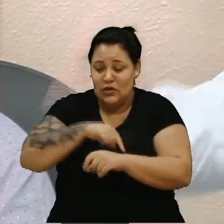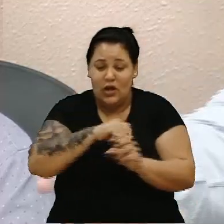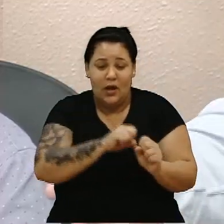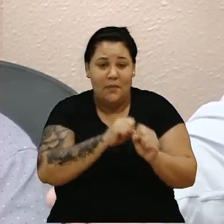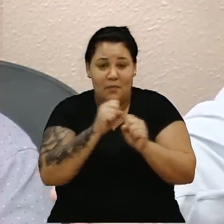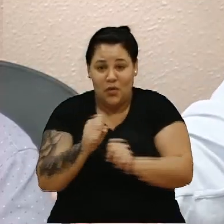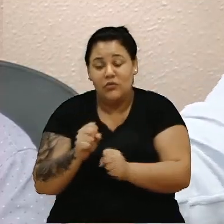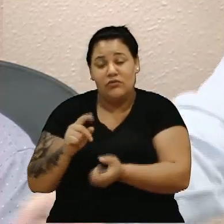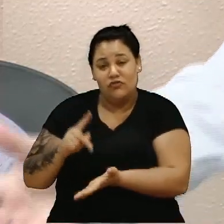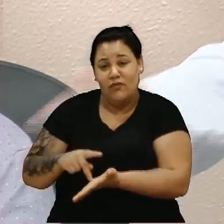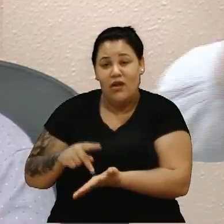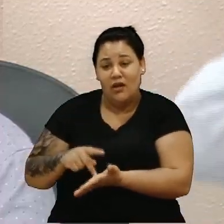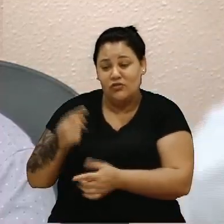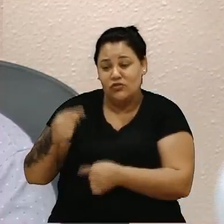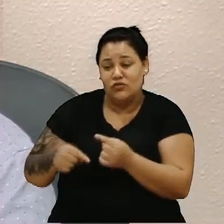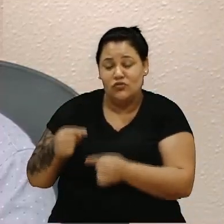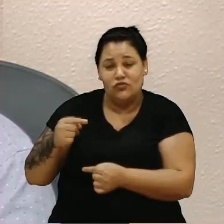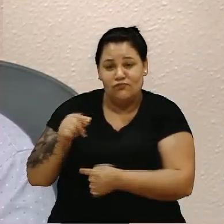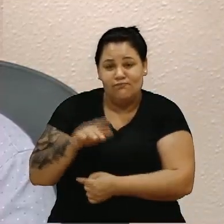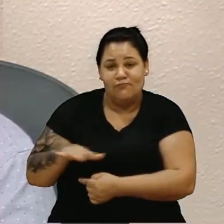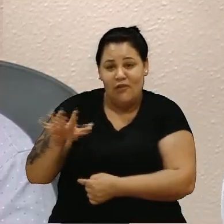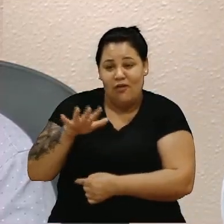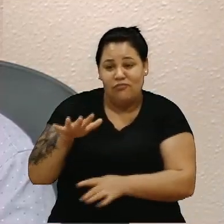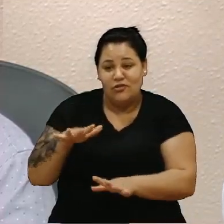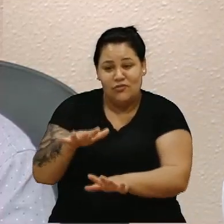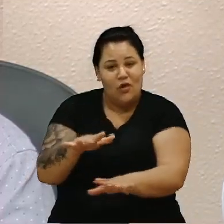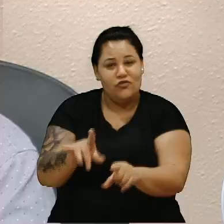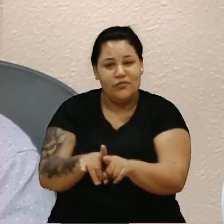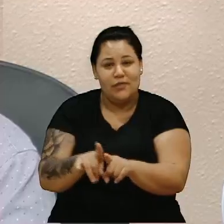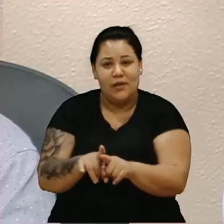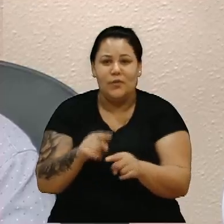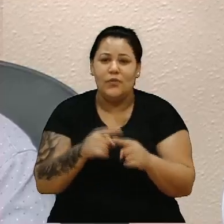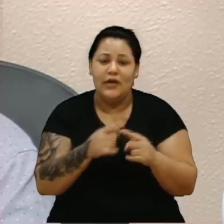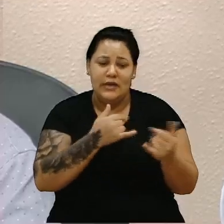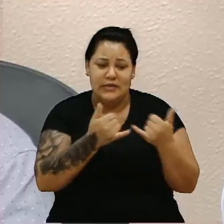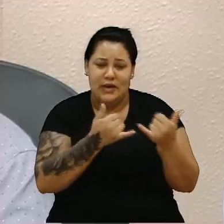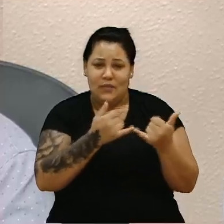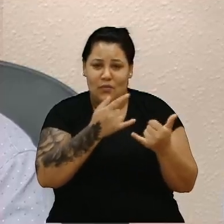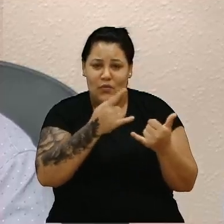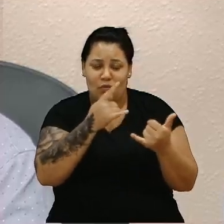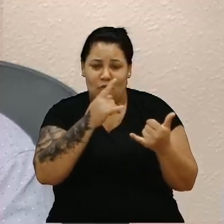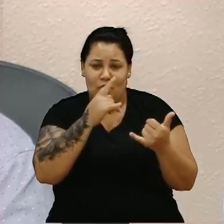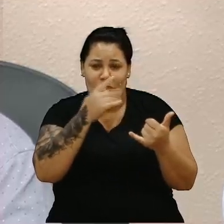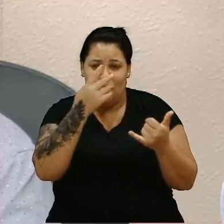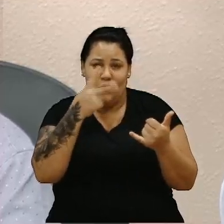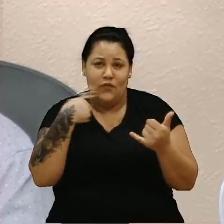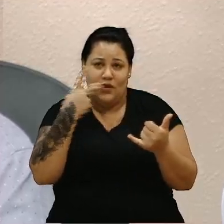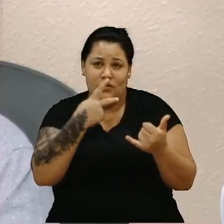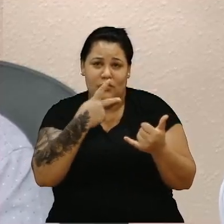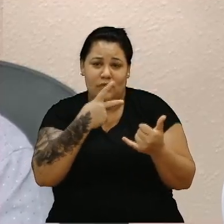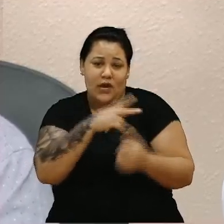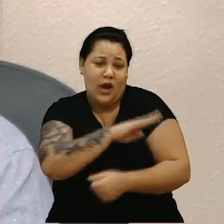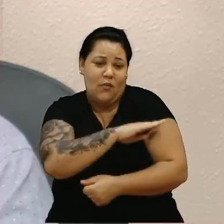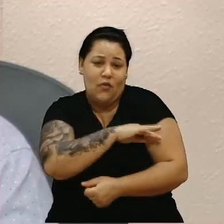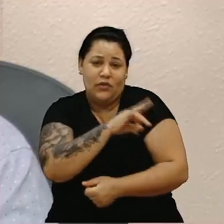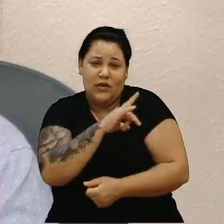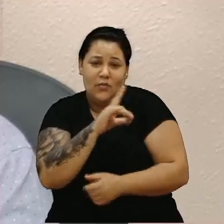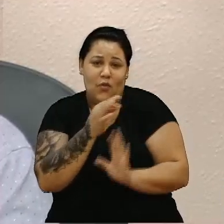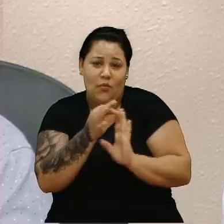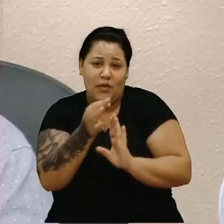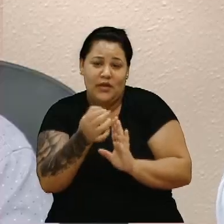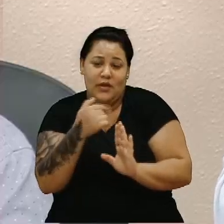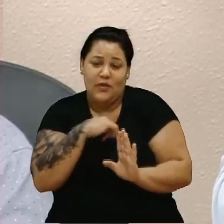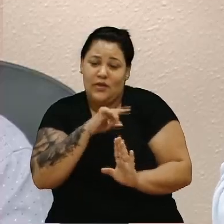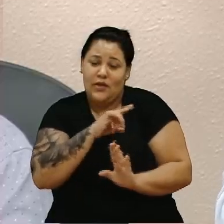efetivamente debater a integralidade do transporte. Porque, a exemplo do vereador Ramon, que tem uma sugestão, eu tenho outra. Tenho certeza que eu não